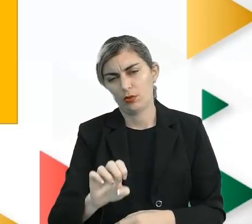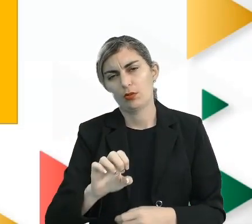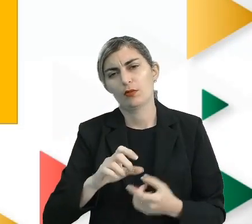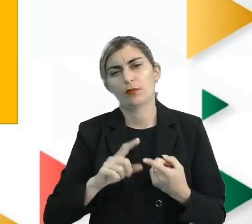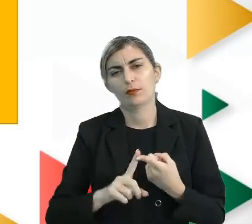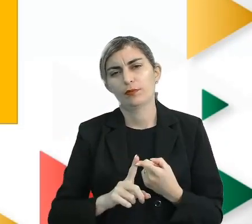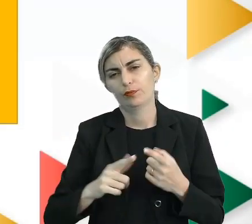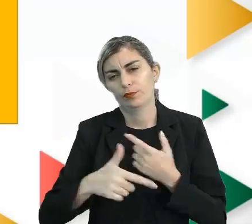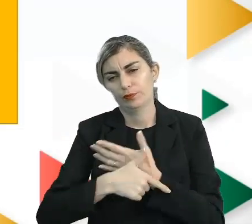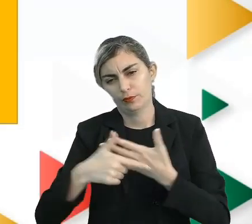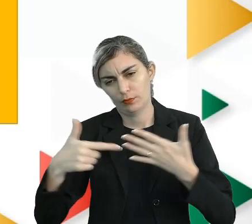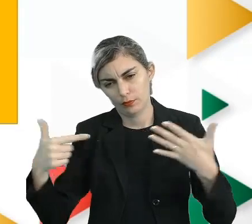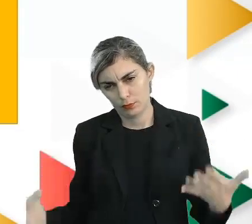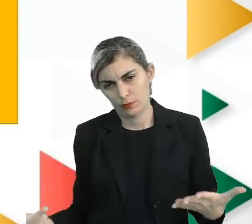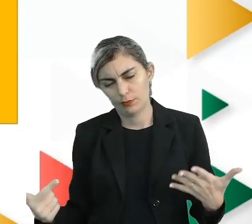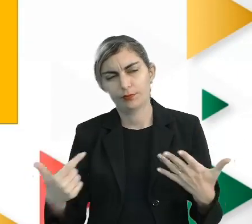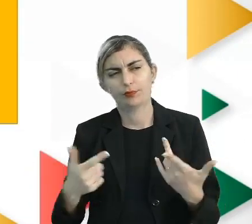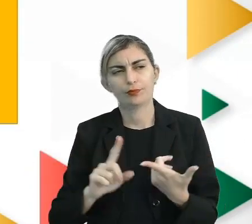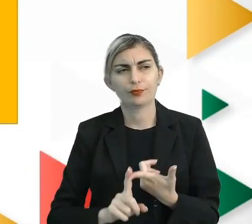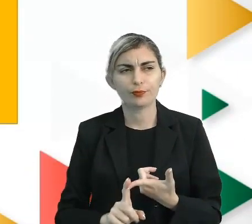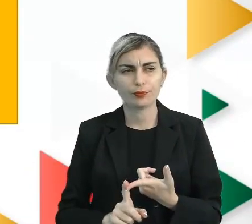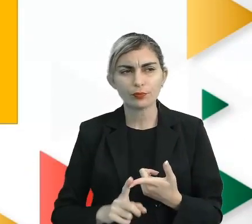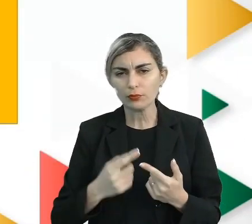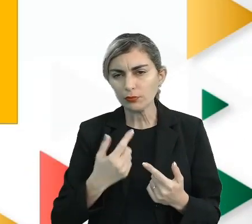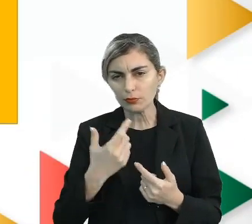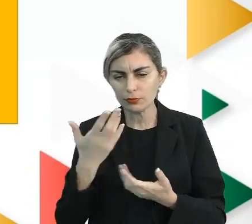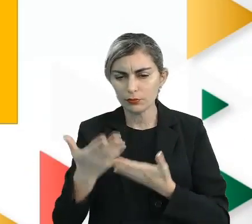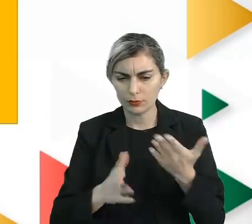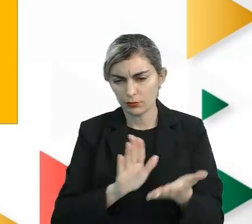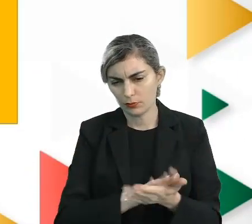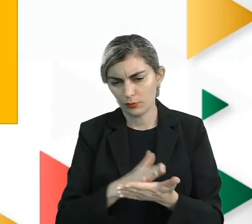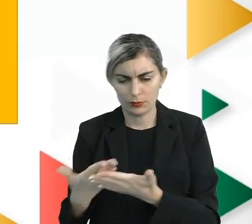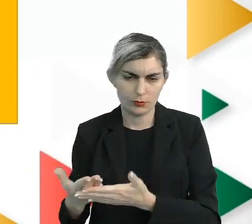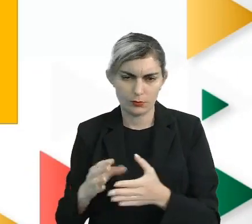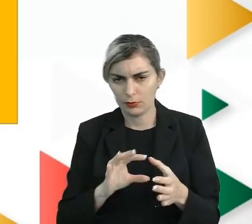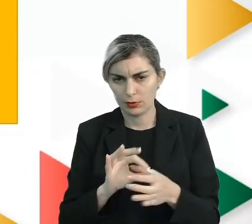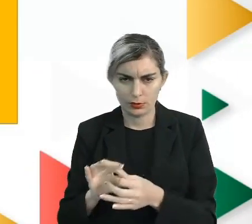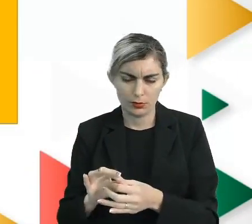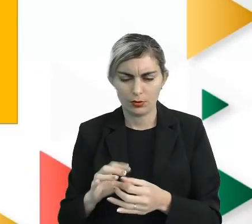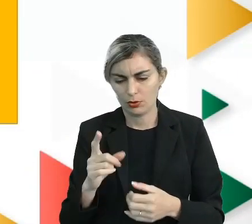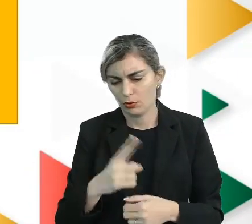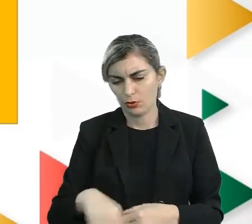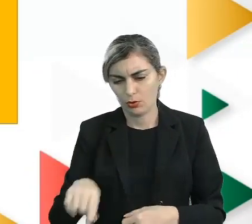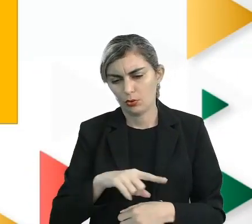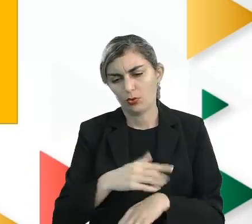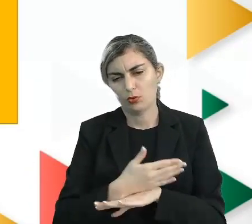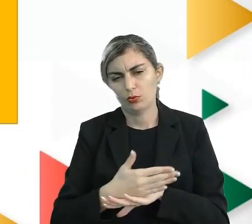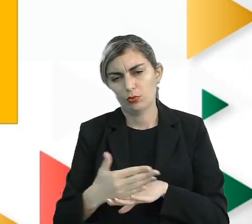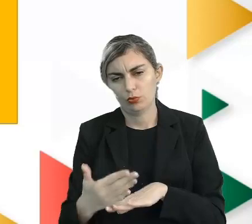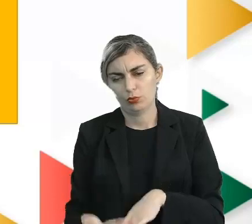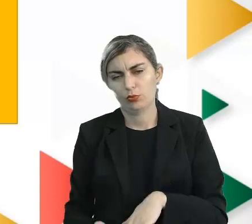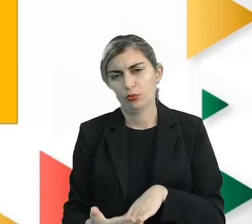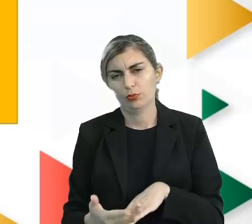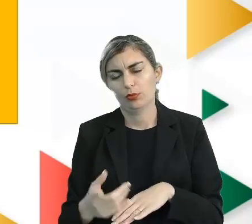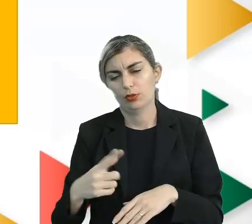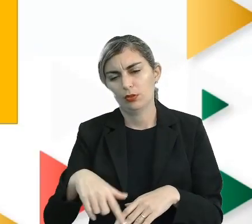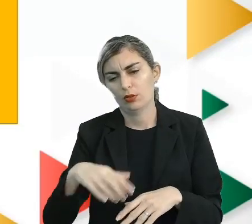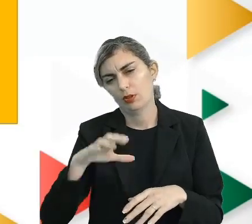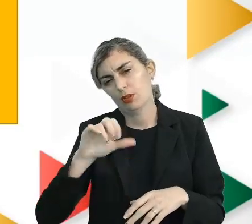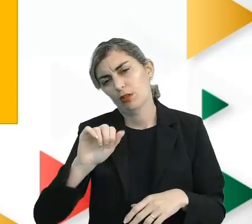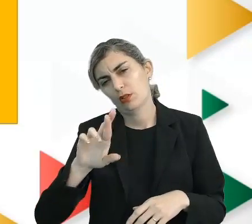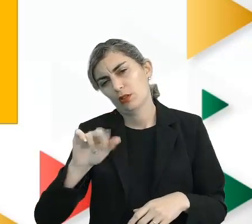caráter. Moral, aí vem do romano, é a forma de traduzir o ethos, é para nós, o costume, certo? Então,